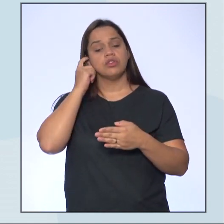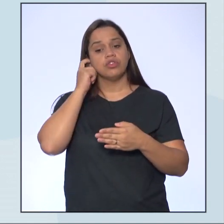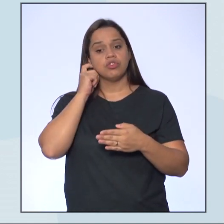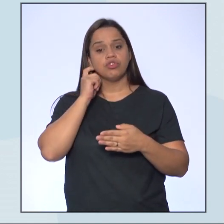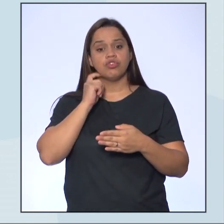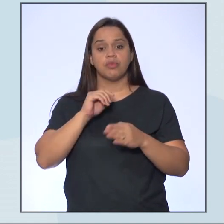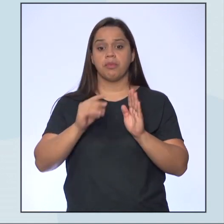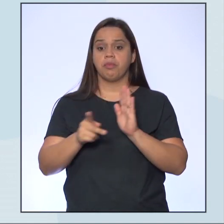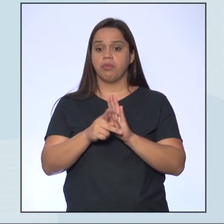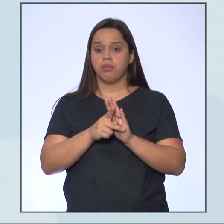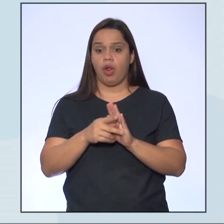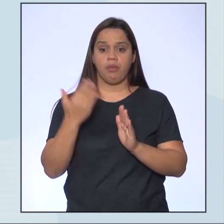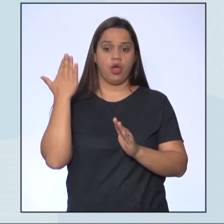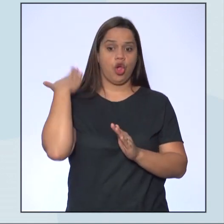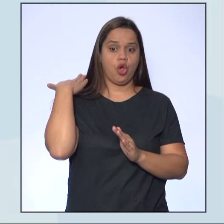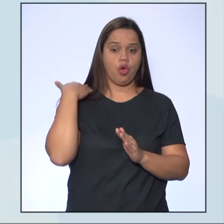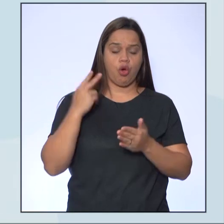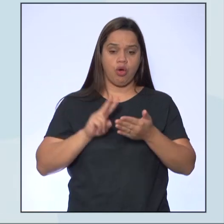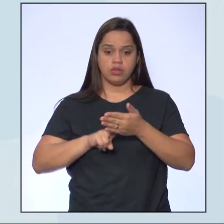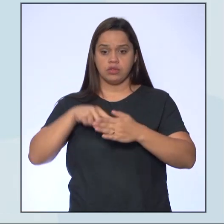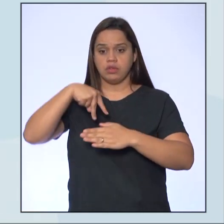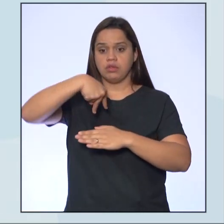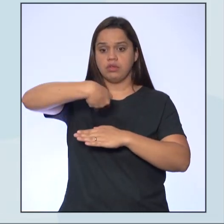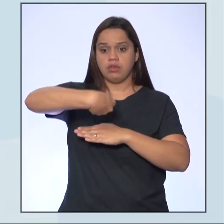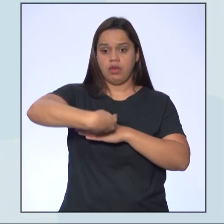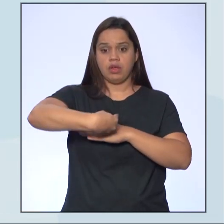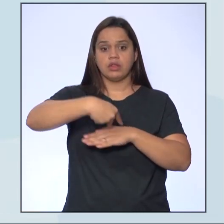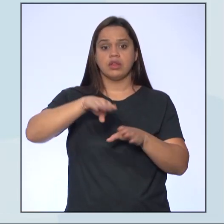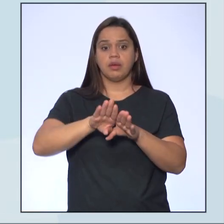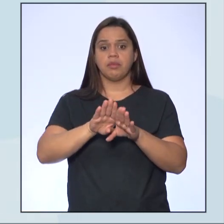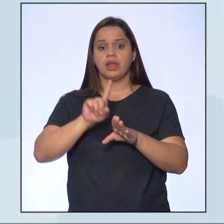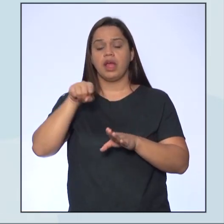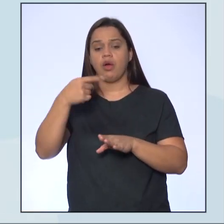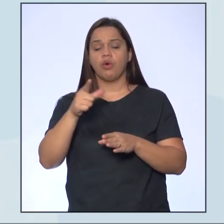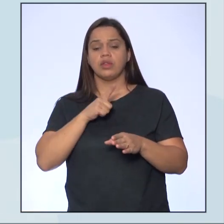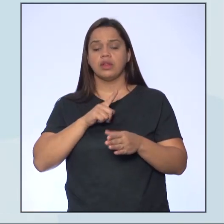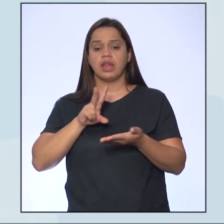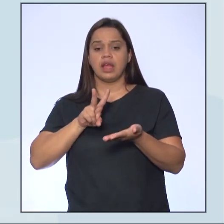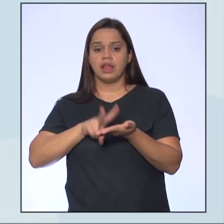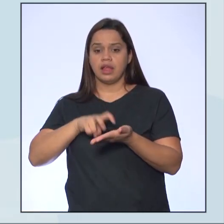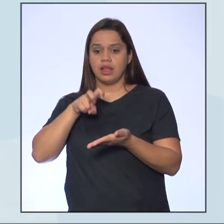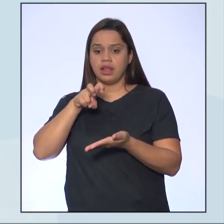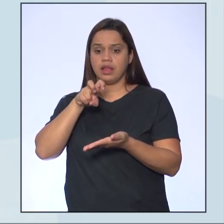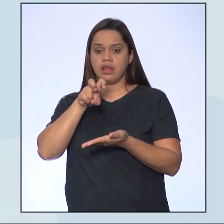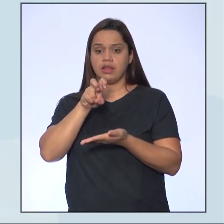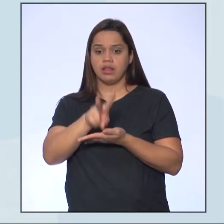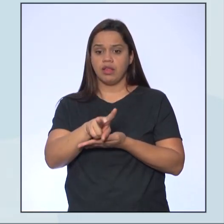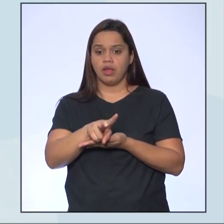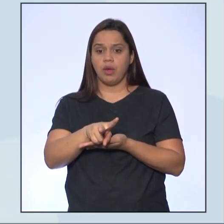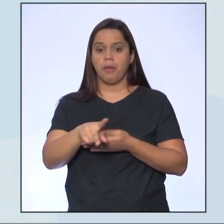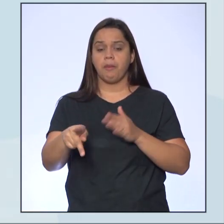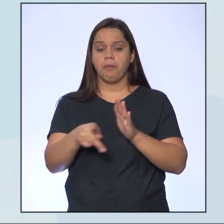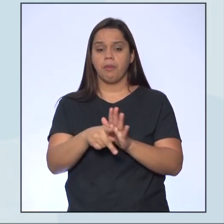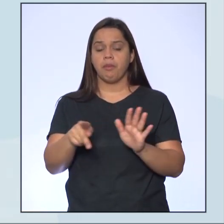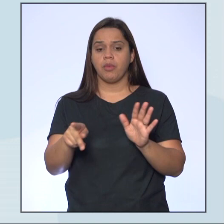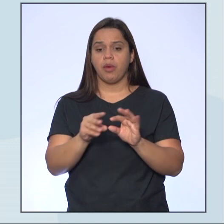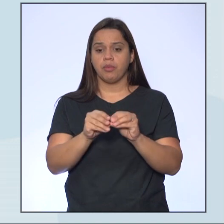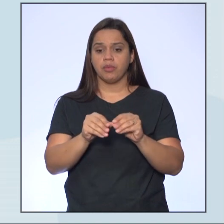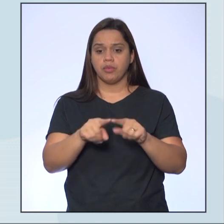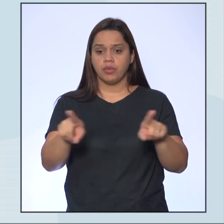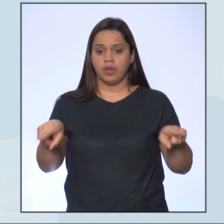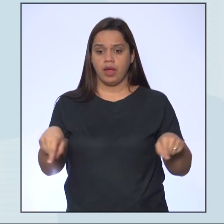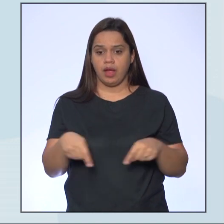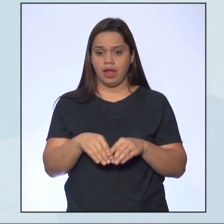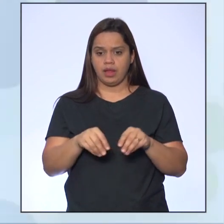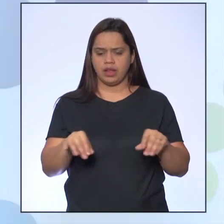de costas. E na sexta imagem, nós temos uma pessoa realizando um salto na areia, tá? O que é para vocês fazerem? É